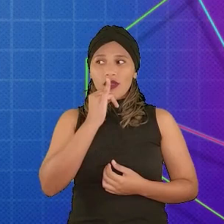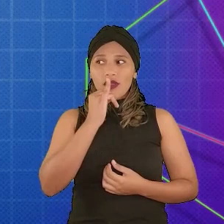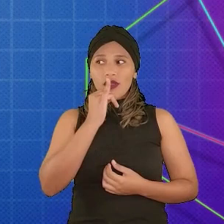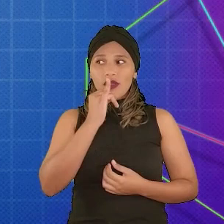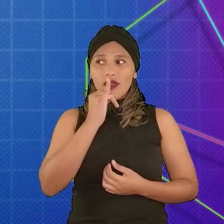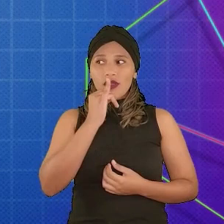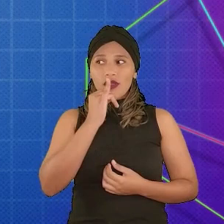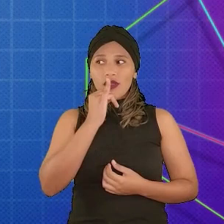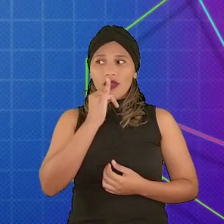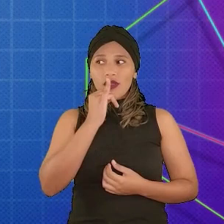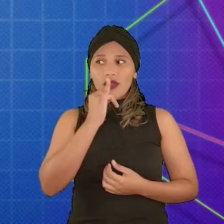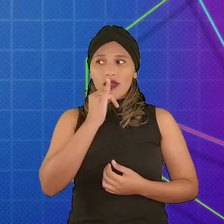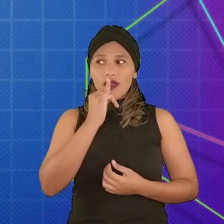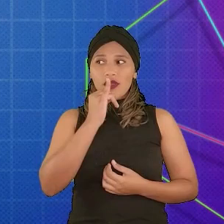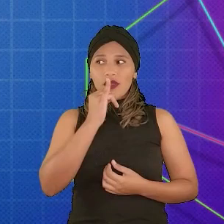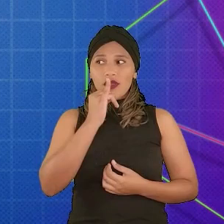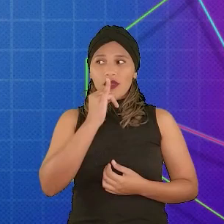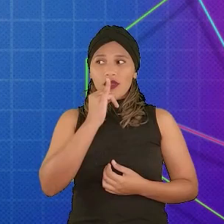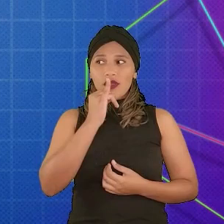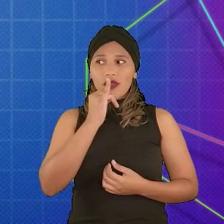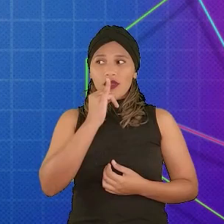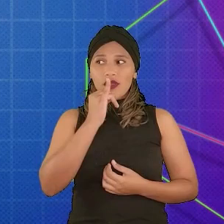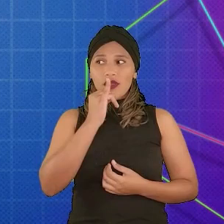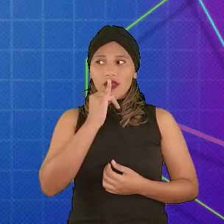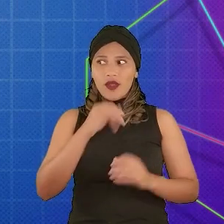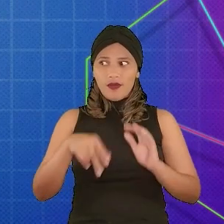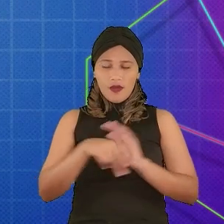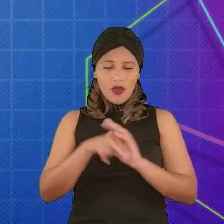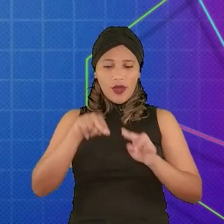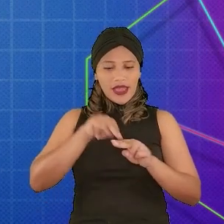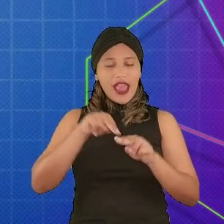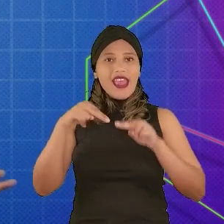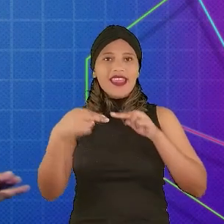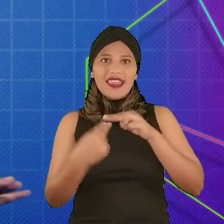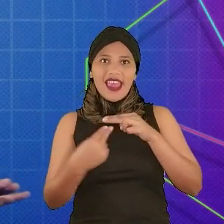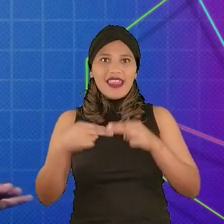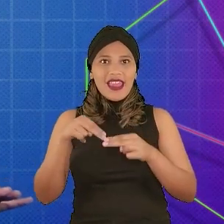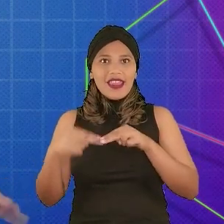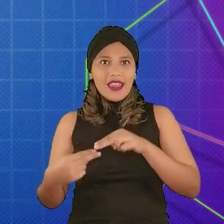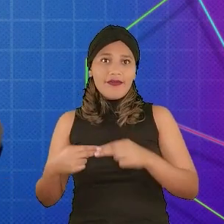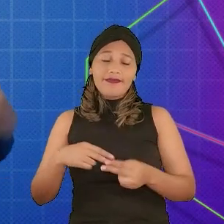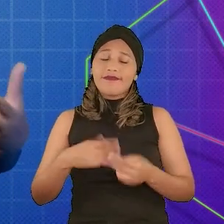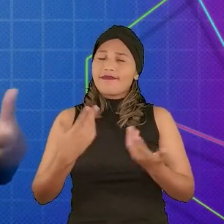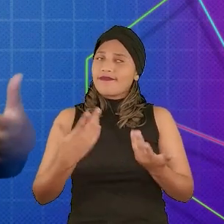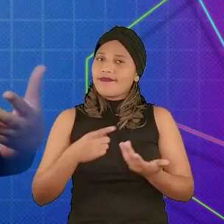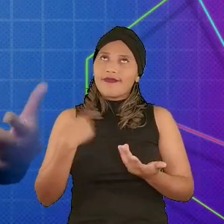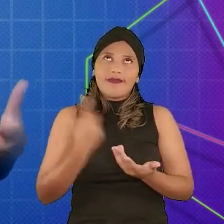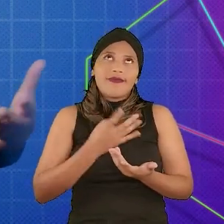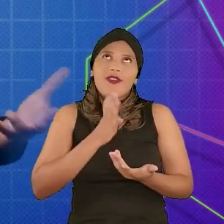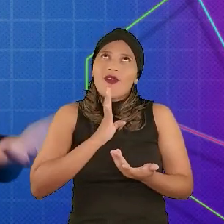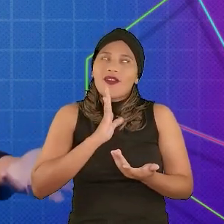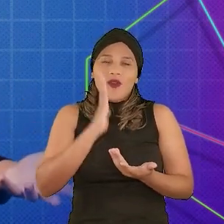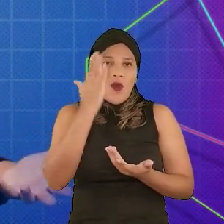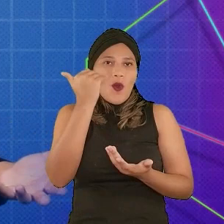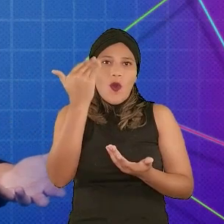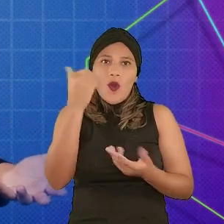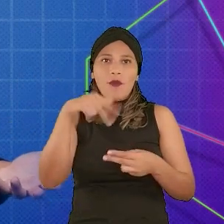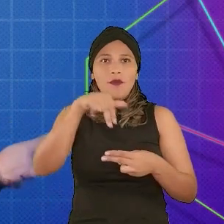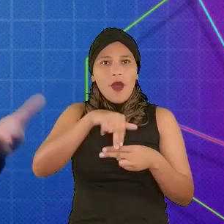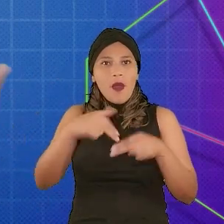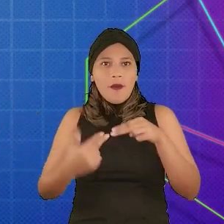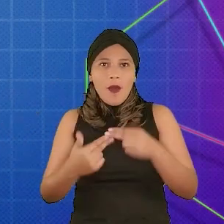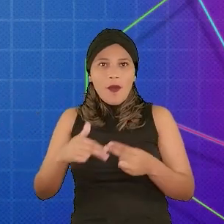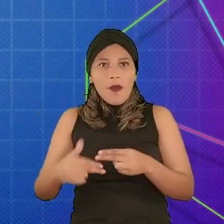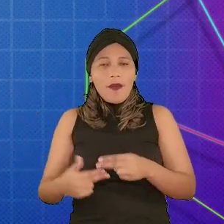as peças de diferentes formas e cores conforme elas forem caindo umas nas O outras. Tetris é um clássico, né? É simplesmente um jogo de encaixe de